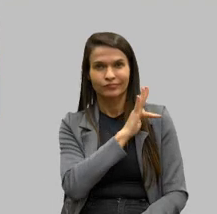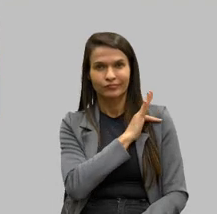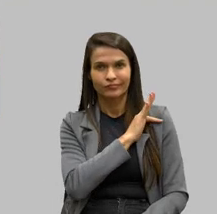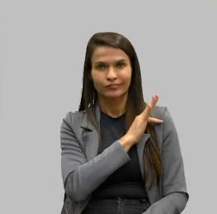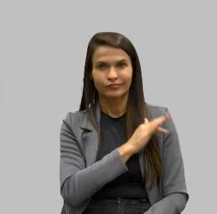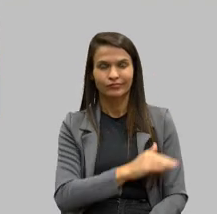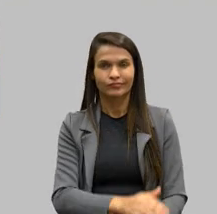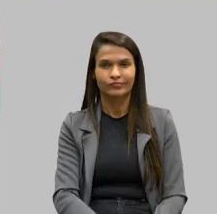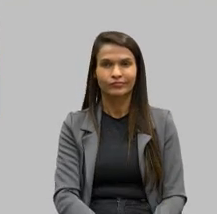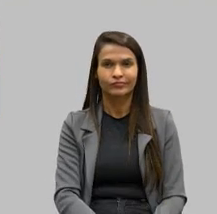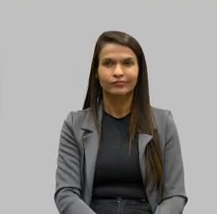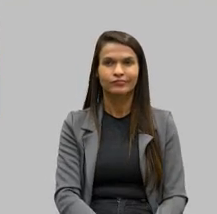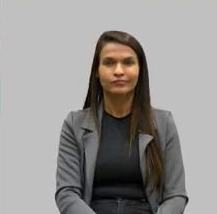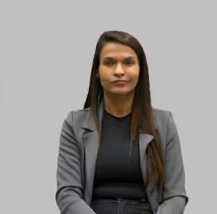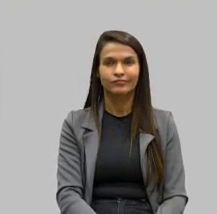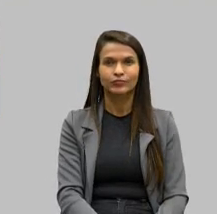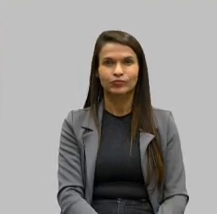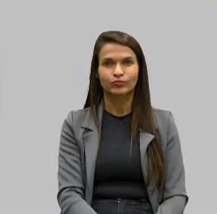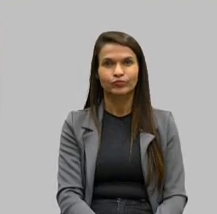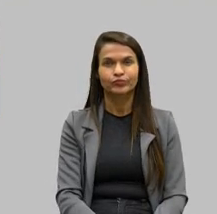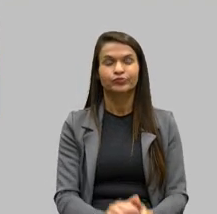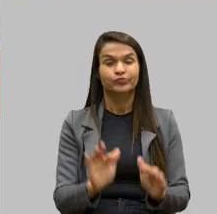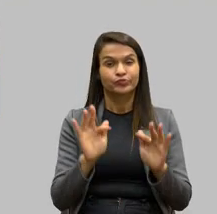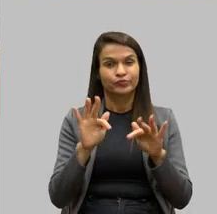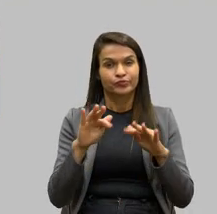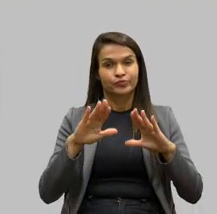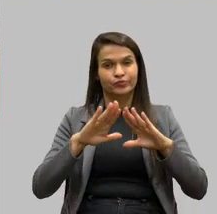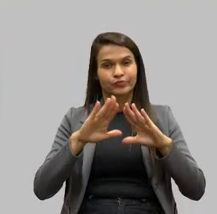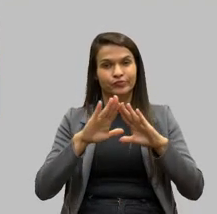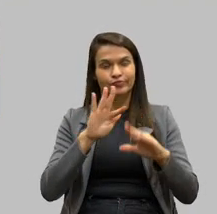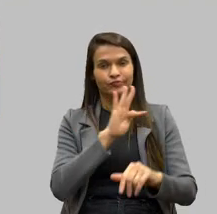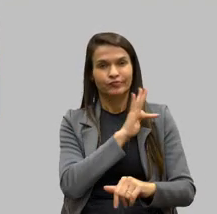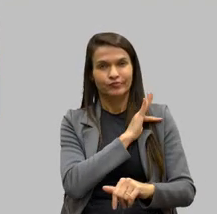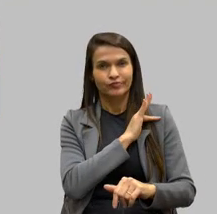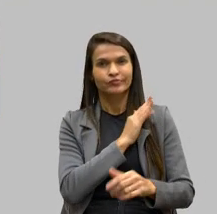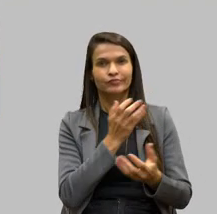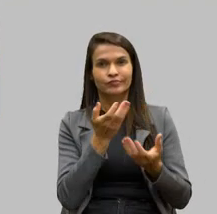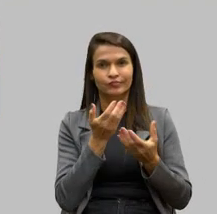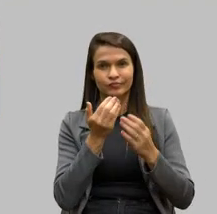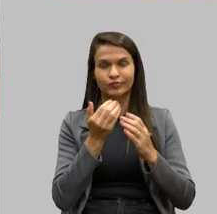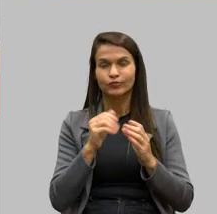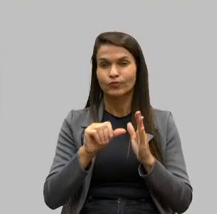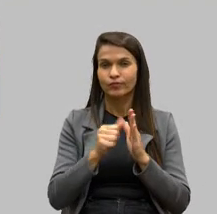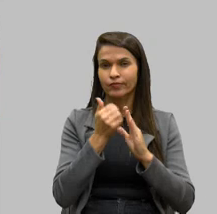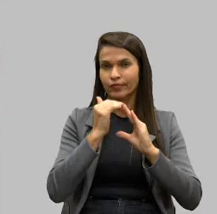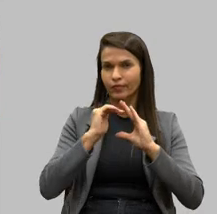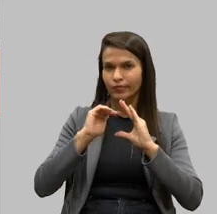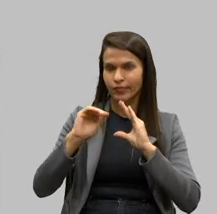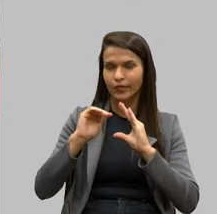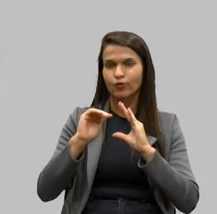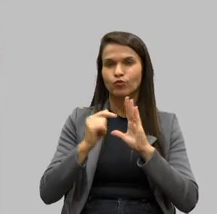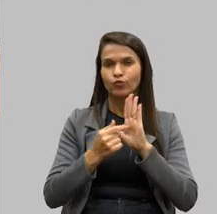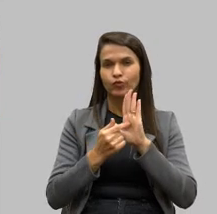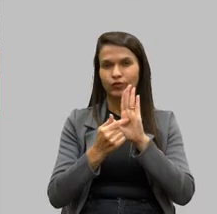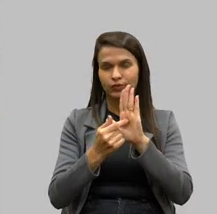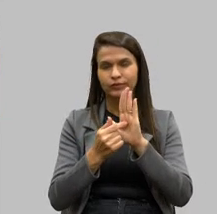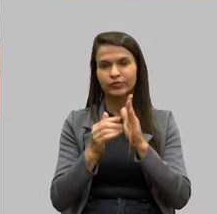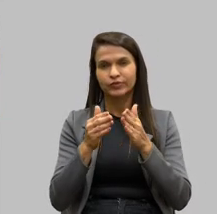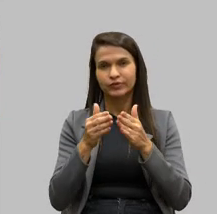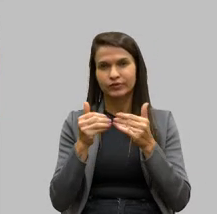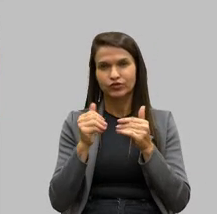Ao finalizar, então, esse Assembleia Fiscaliza, quero compartilhar já os primeiros encaminhamentos de requerimentos já